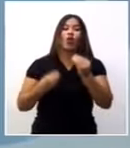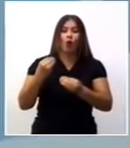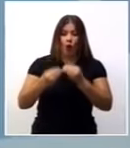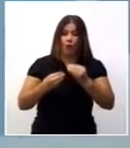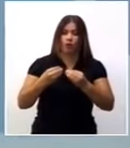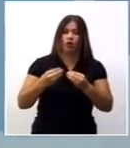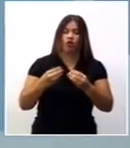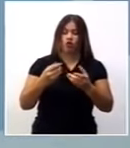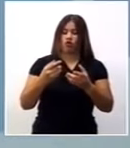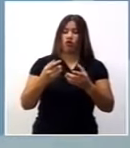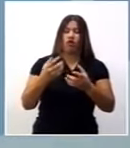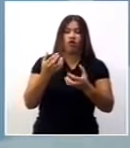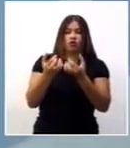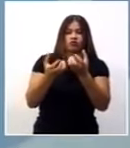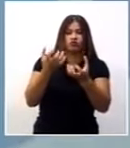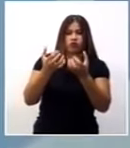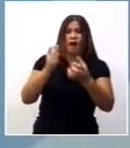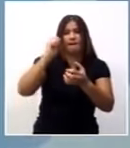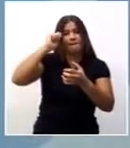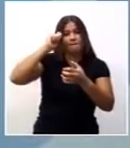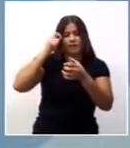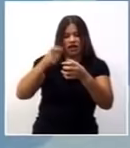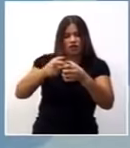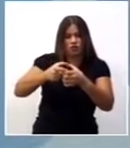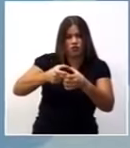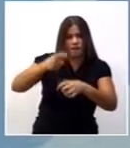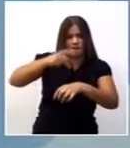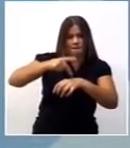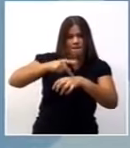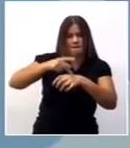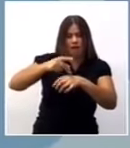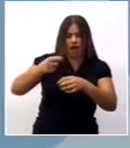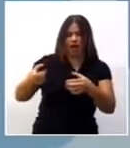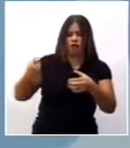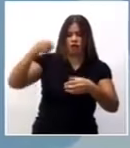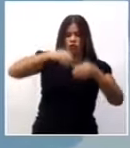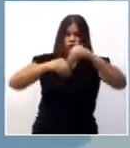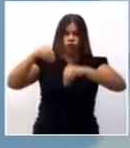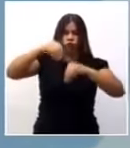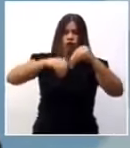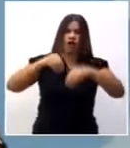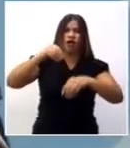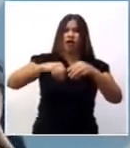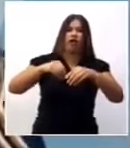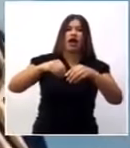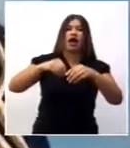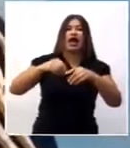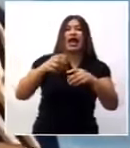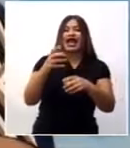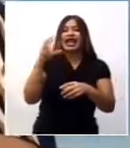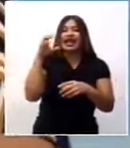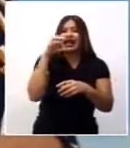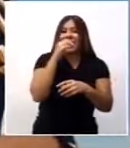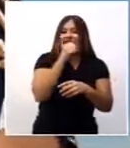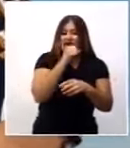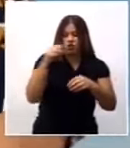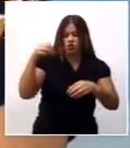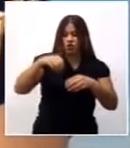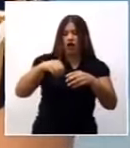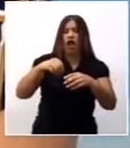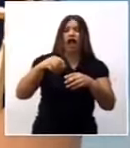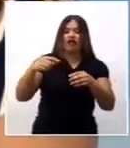colocava brasa quente, fechava com o preguinho aqui assim e passava-se a roupa.